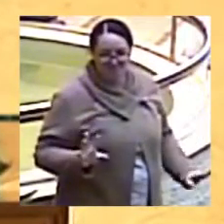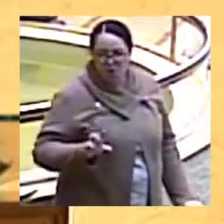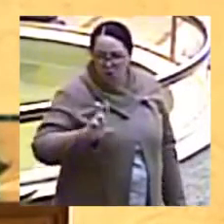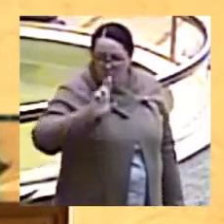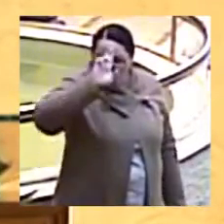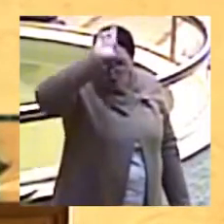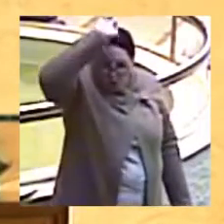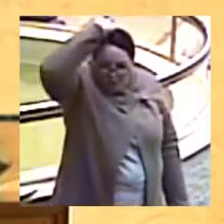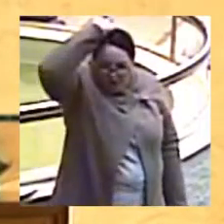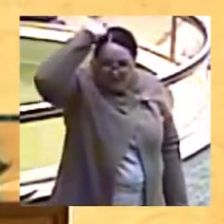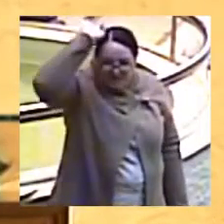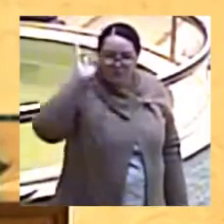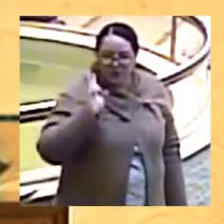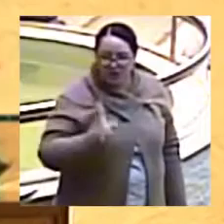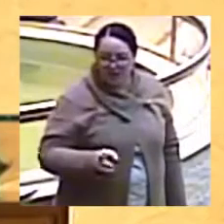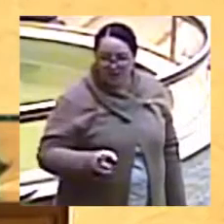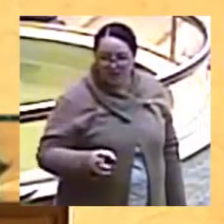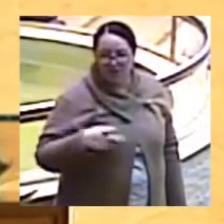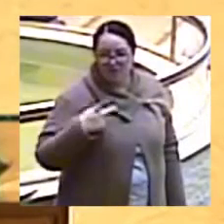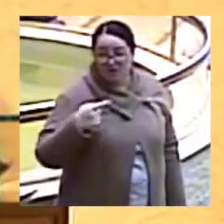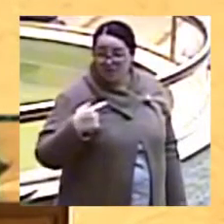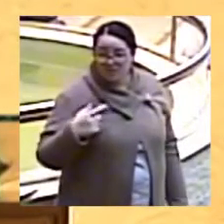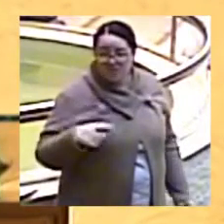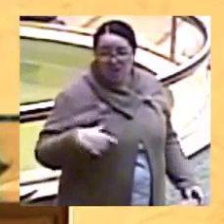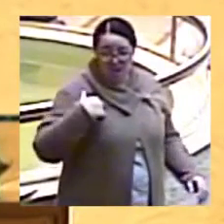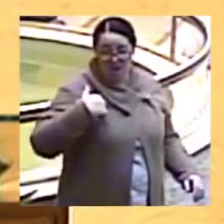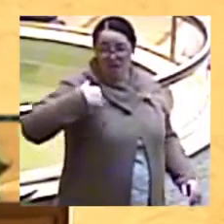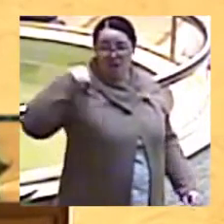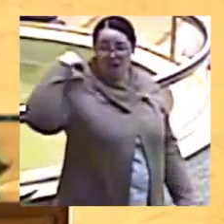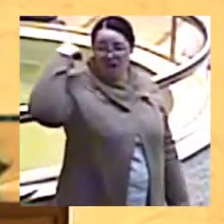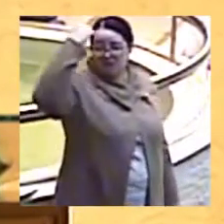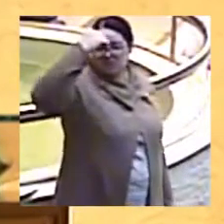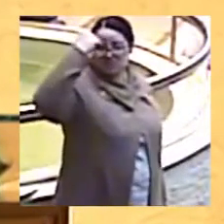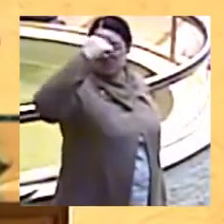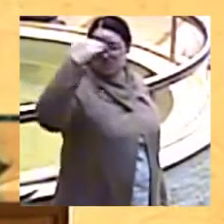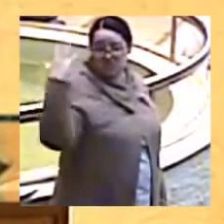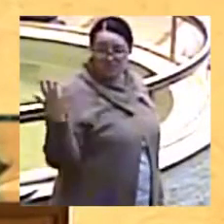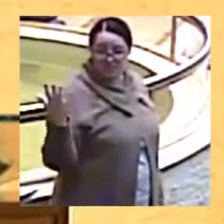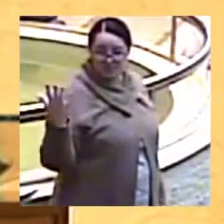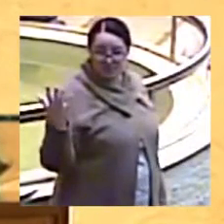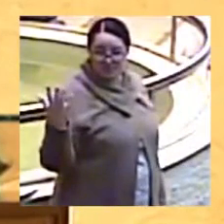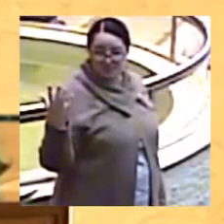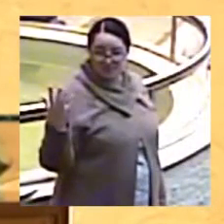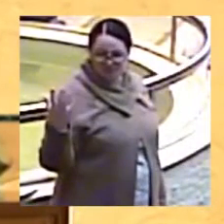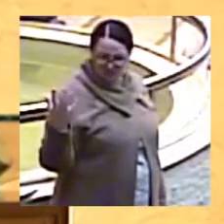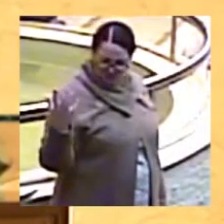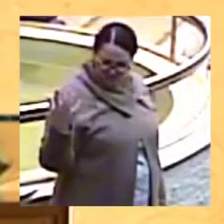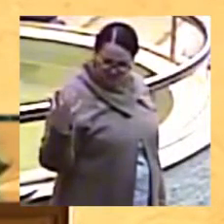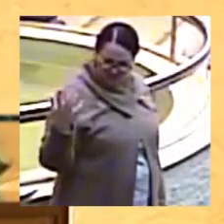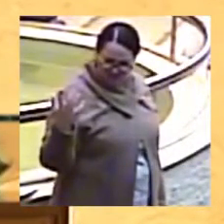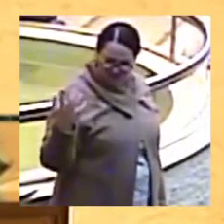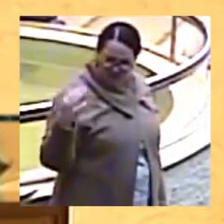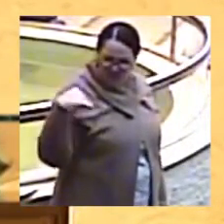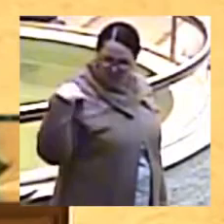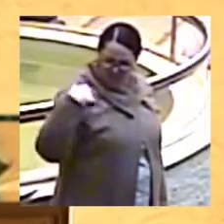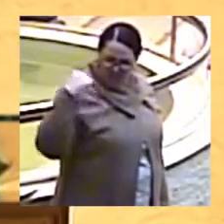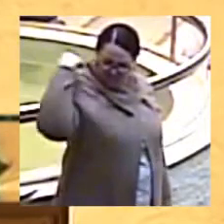tolerantes com as religiões, menos com o cristianismo, porque o cristianismo tinha uma verdade absoluta.